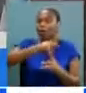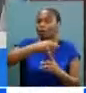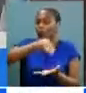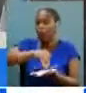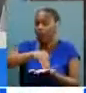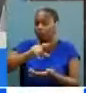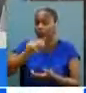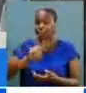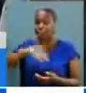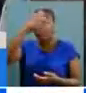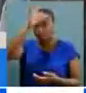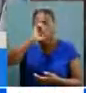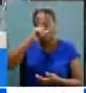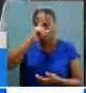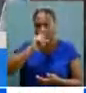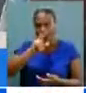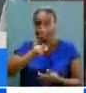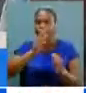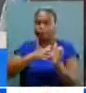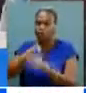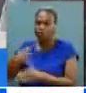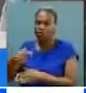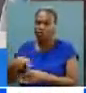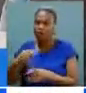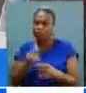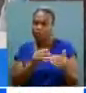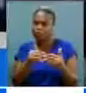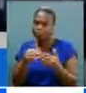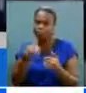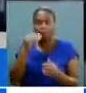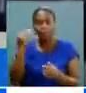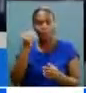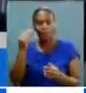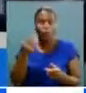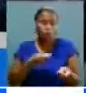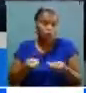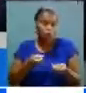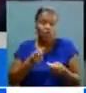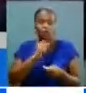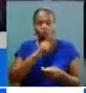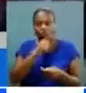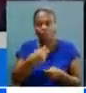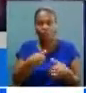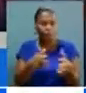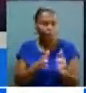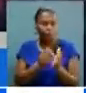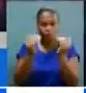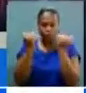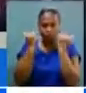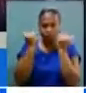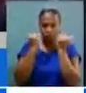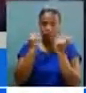pobreza o vice primeiro ministro lembra que este processo está a ser liderado pelos bancos comerciais que têm à disposição todas as informações